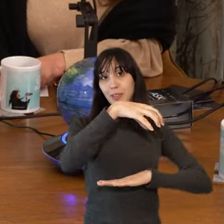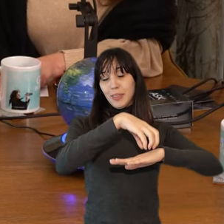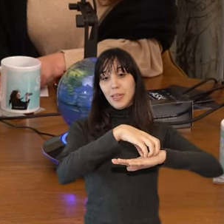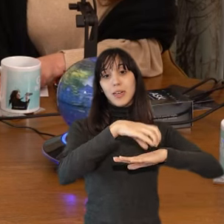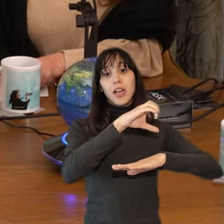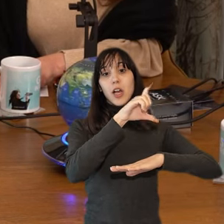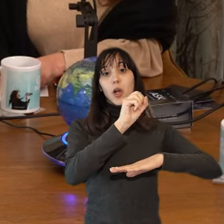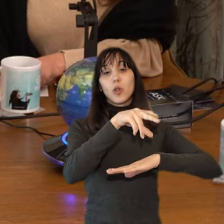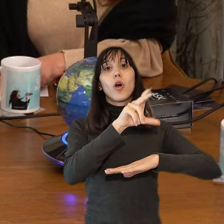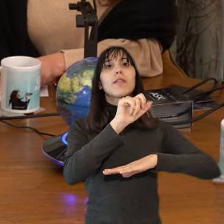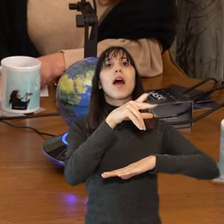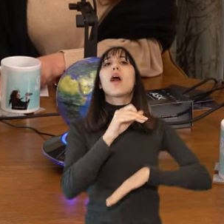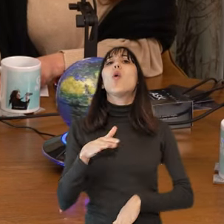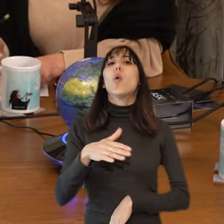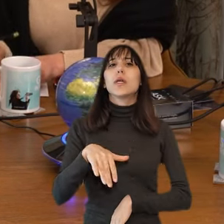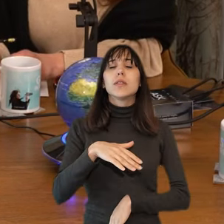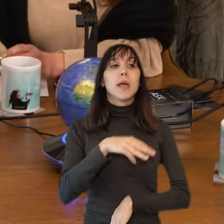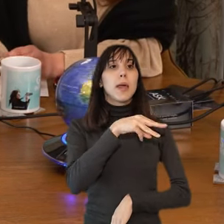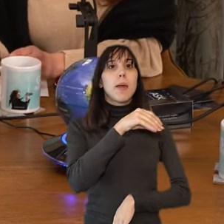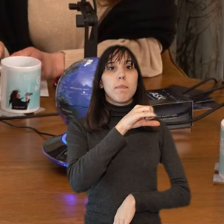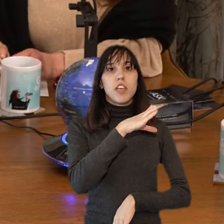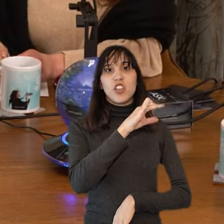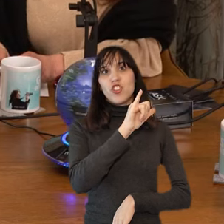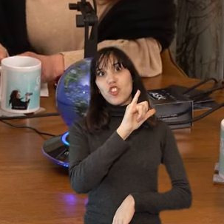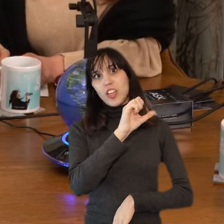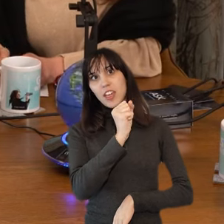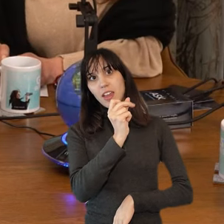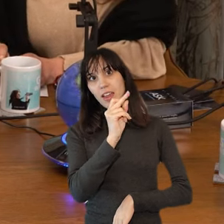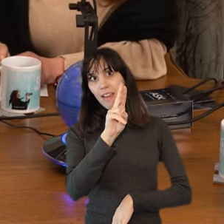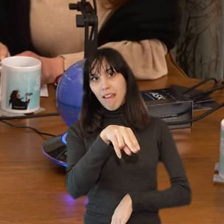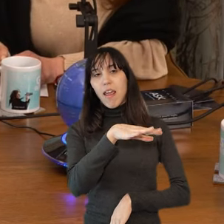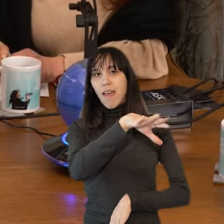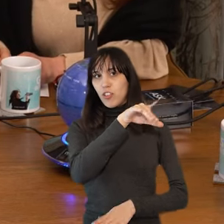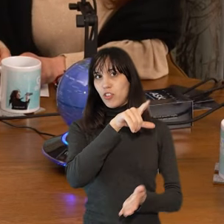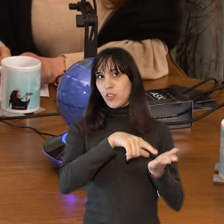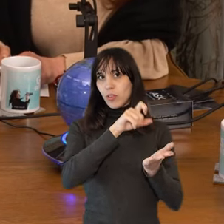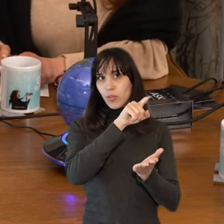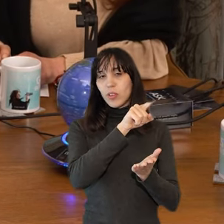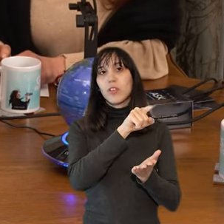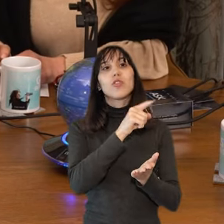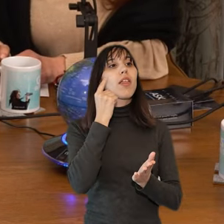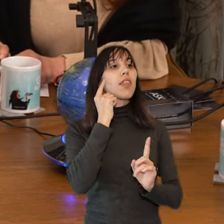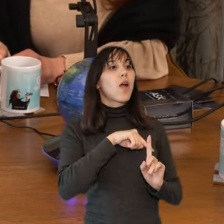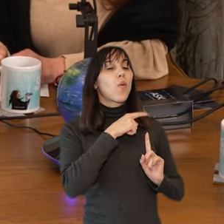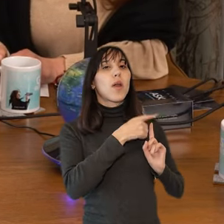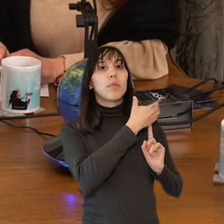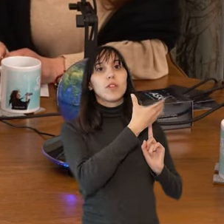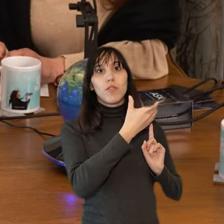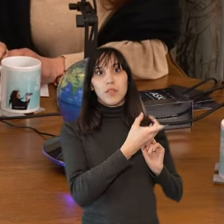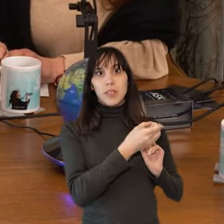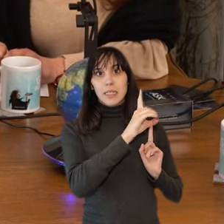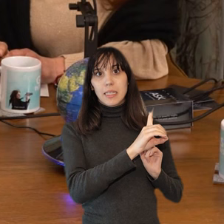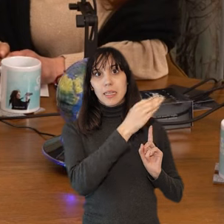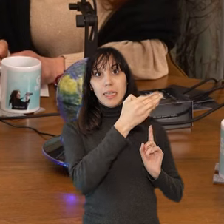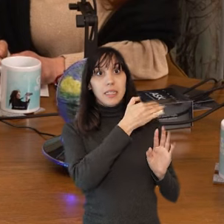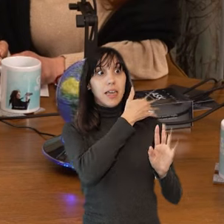onde que é onde é no Michigan portanto nos Estados Unidos Estados Unidos desde 67 portanto e